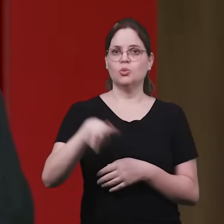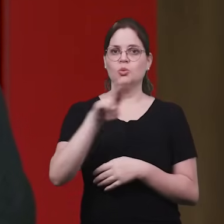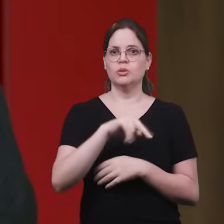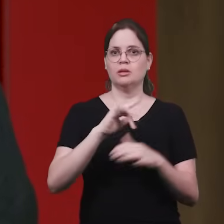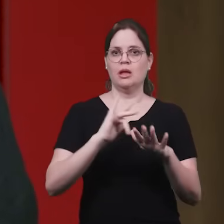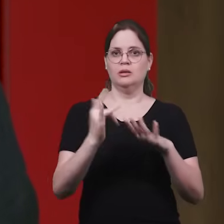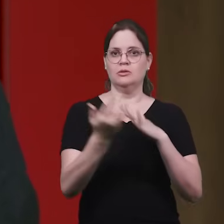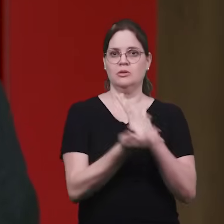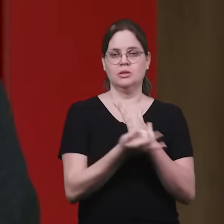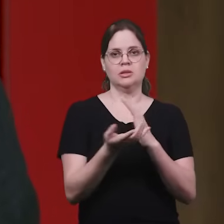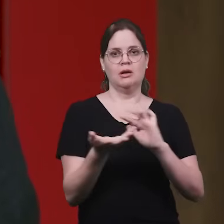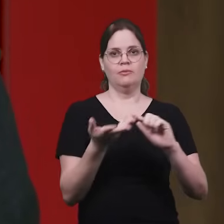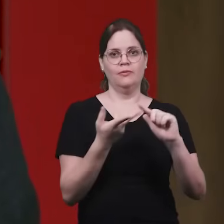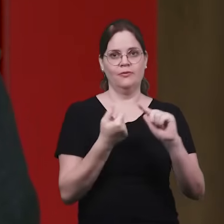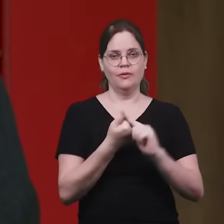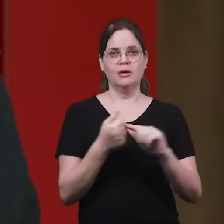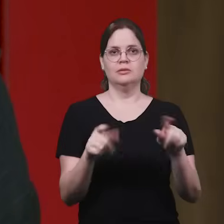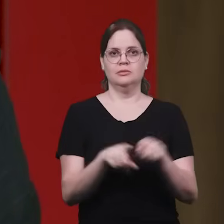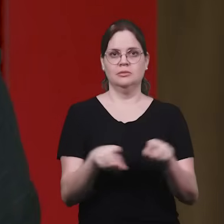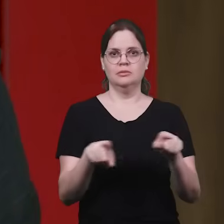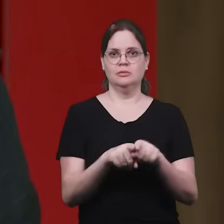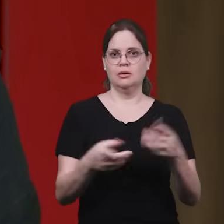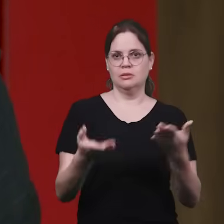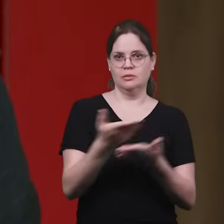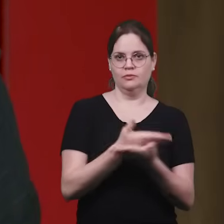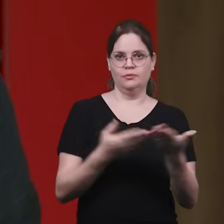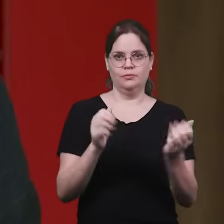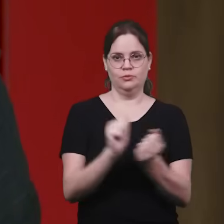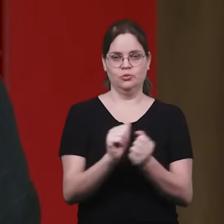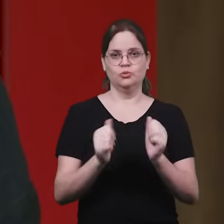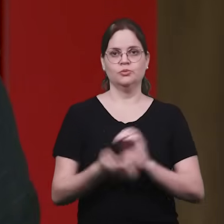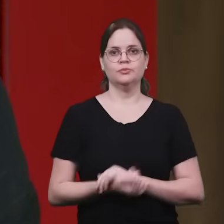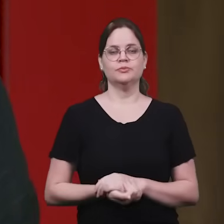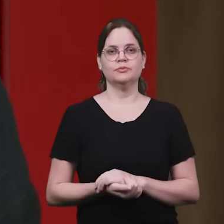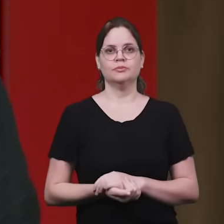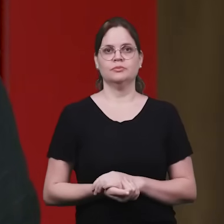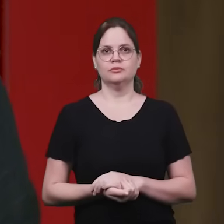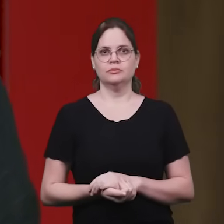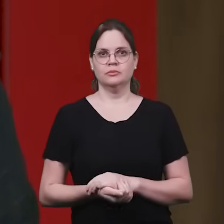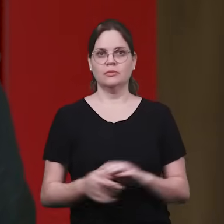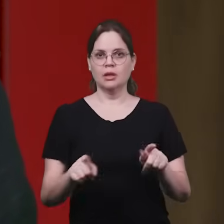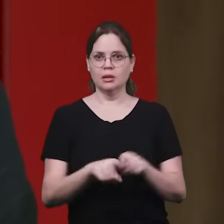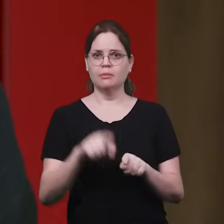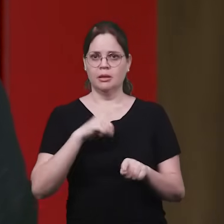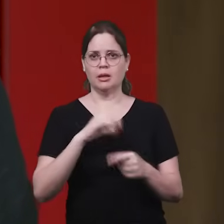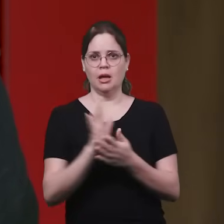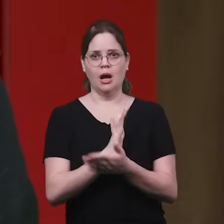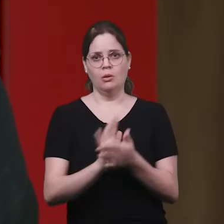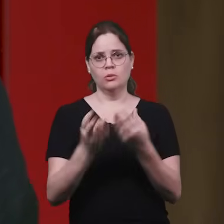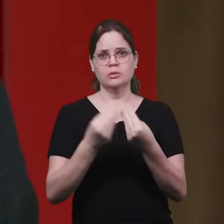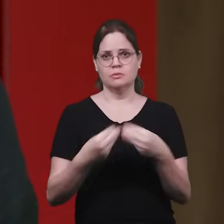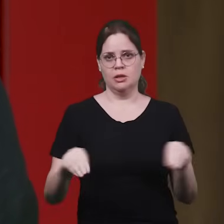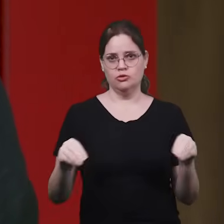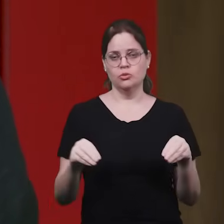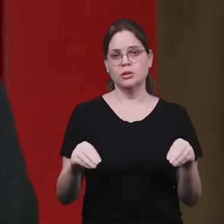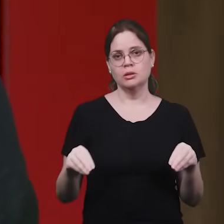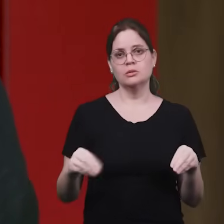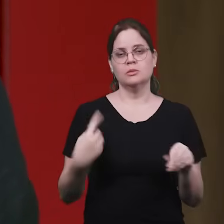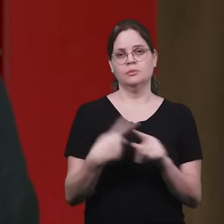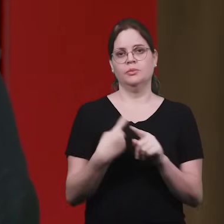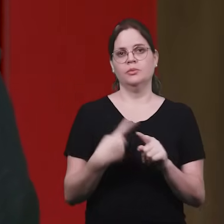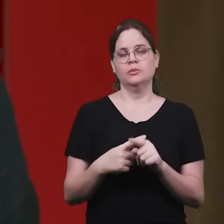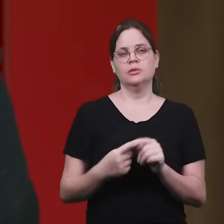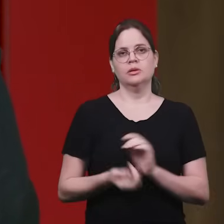usando todo tipo de rede social, se envolvendo com todas essas coisas. Existe também danos a partir disso,